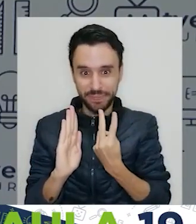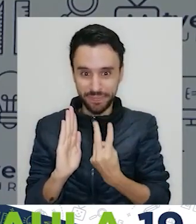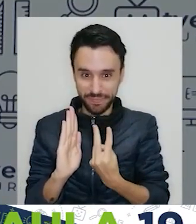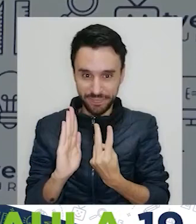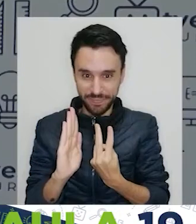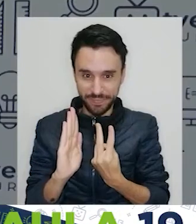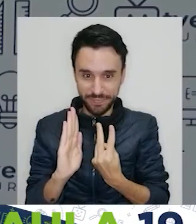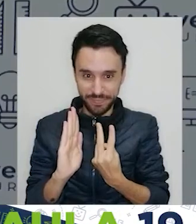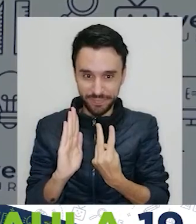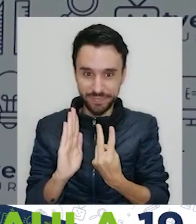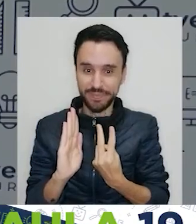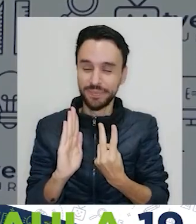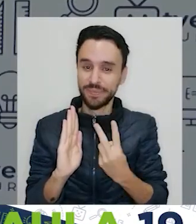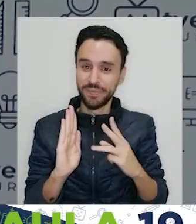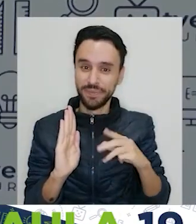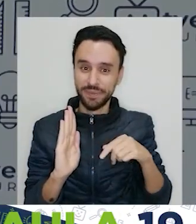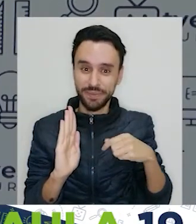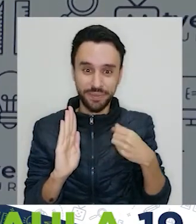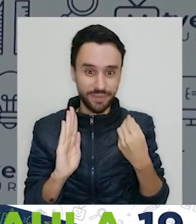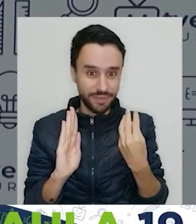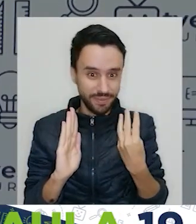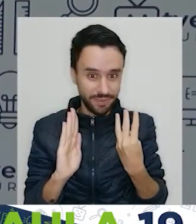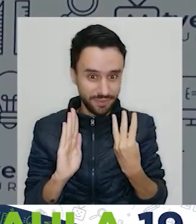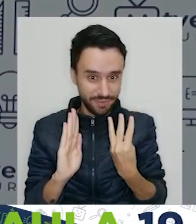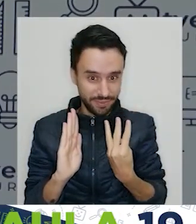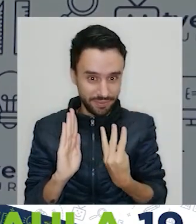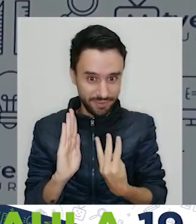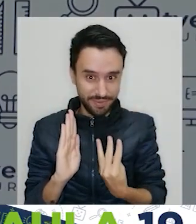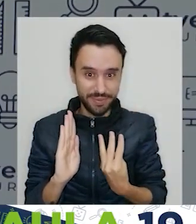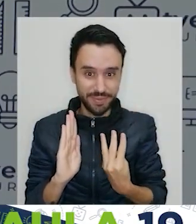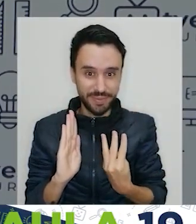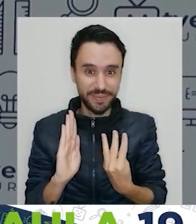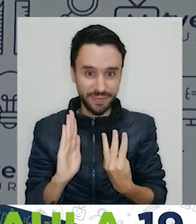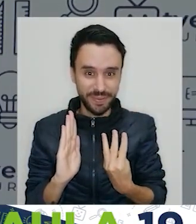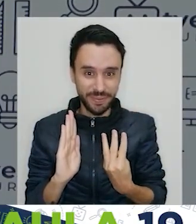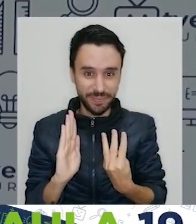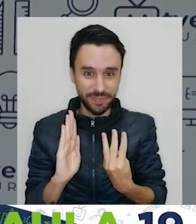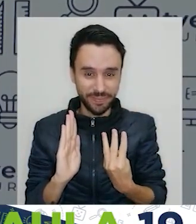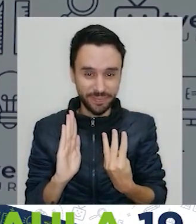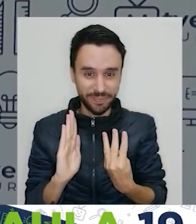2. Contem comigo. Depois vem o número